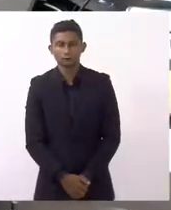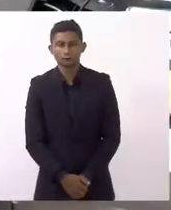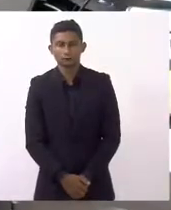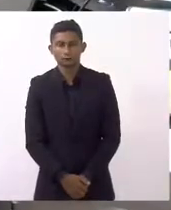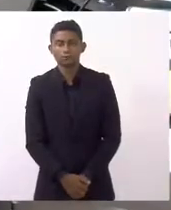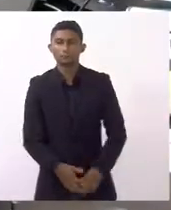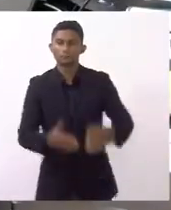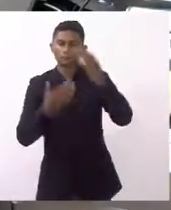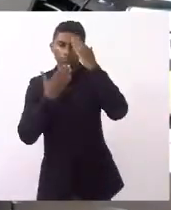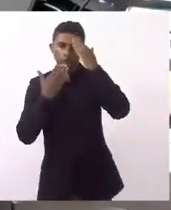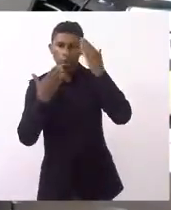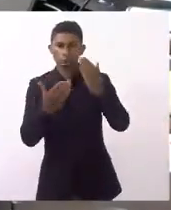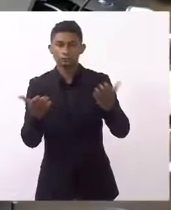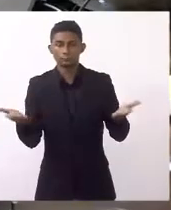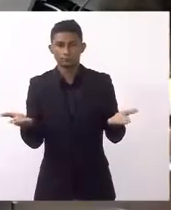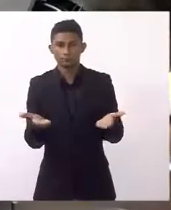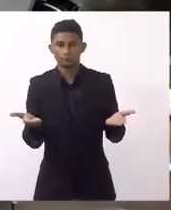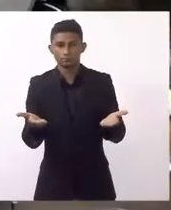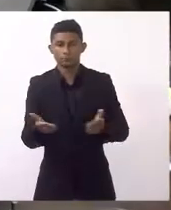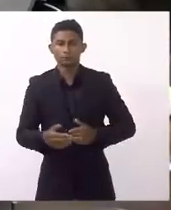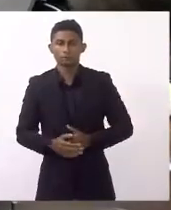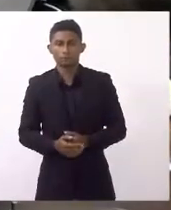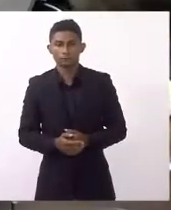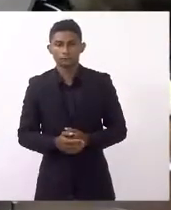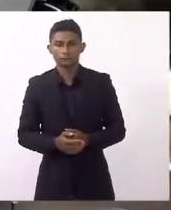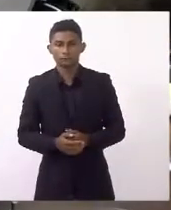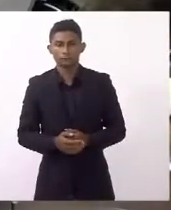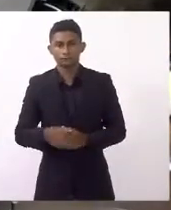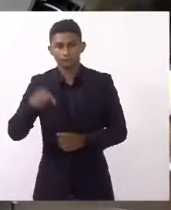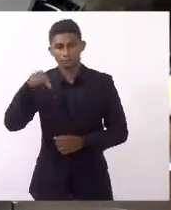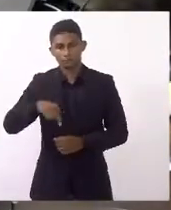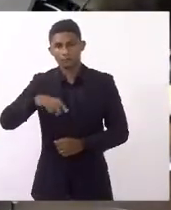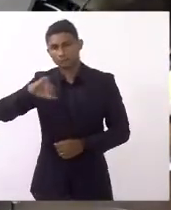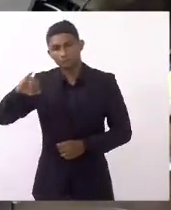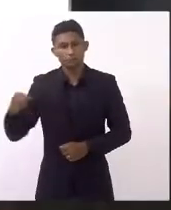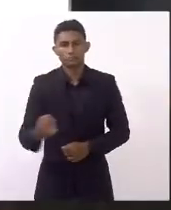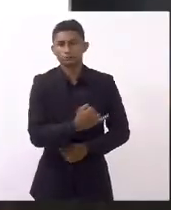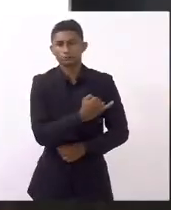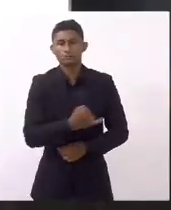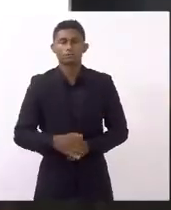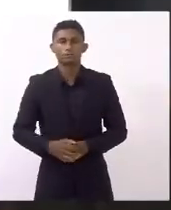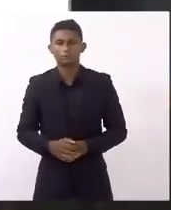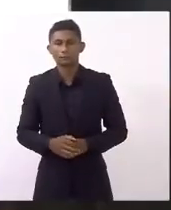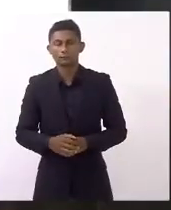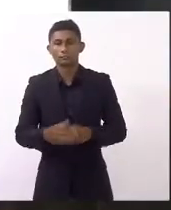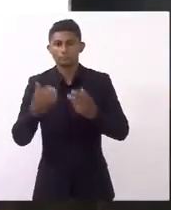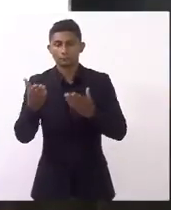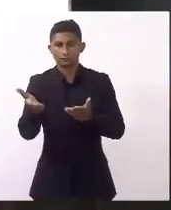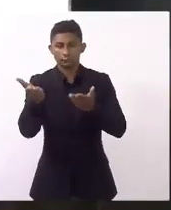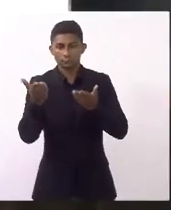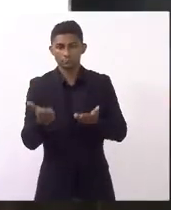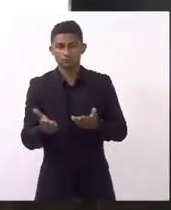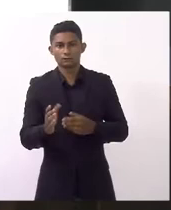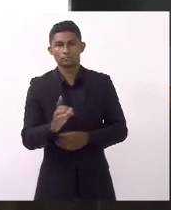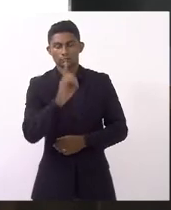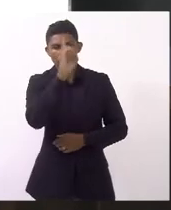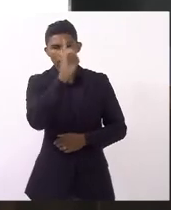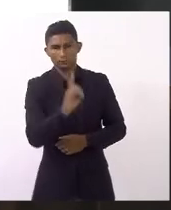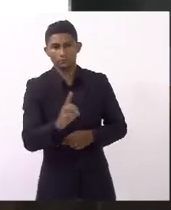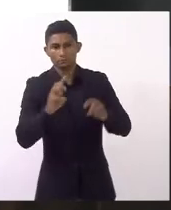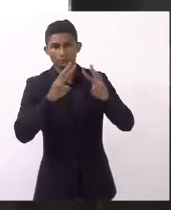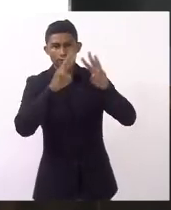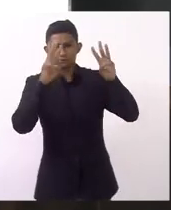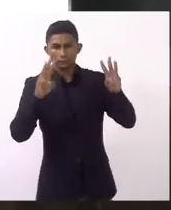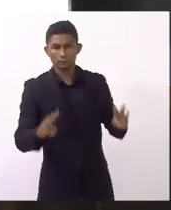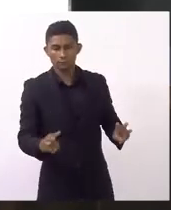é muito obrigada gostaria nessa oportunidade de convidar o diretor do